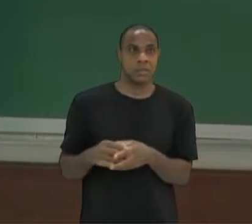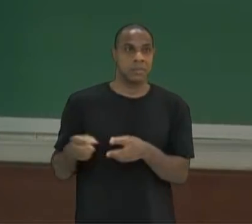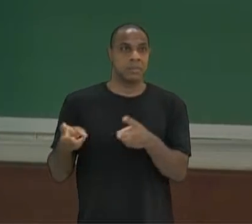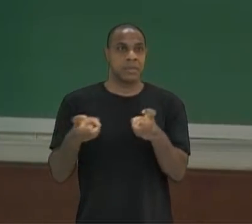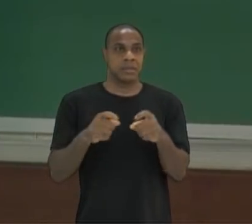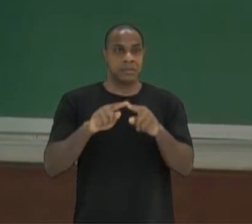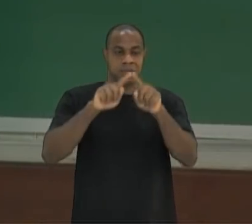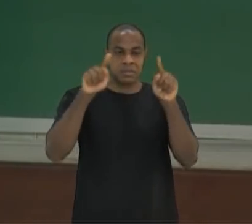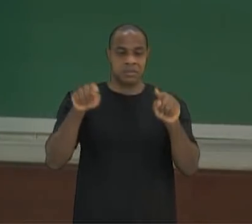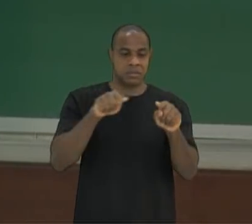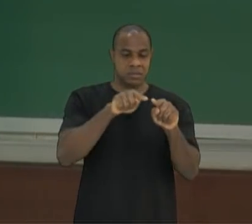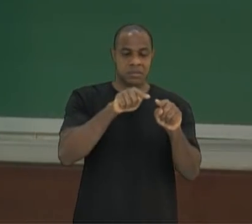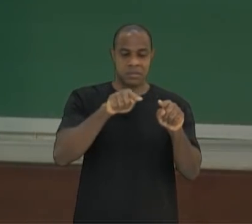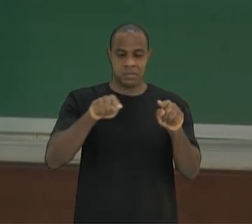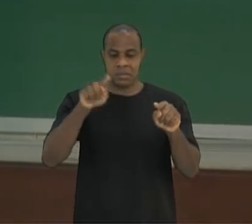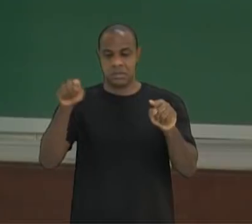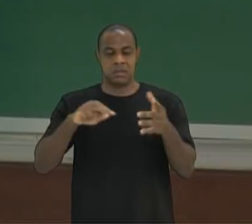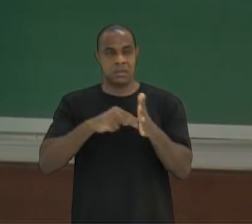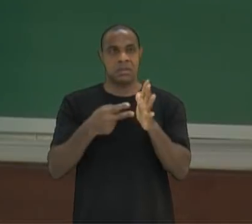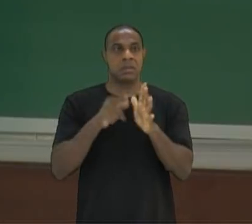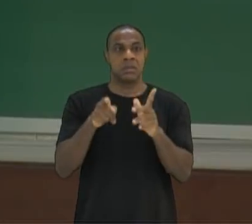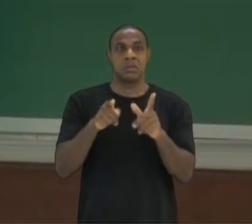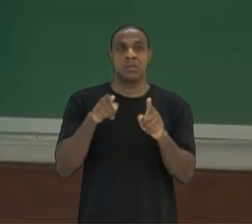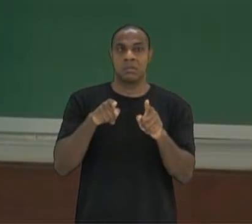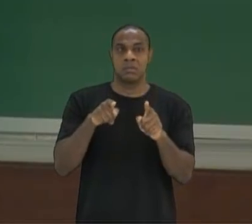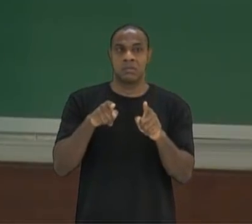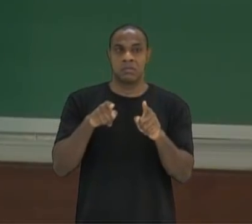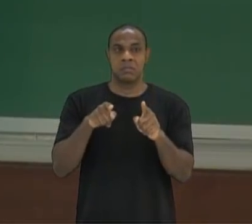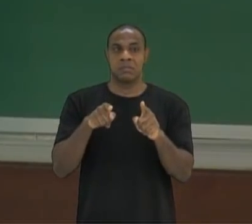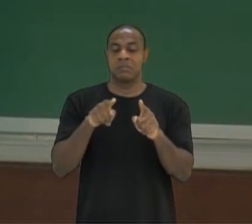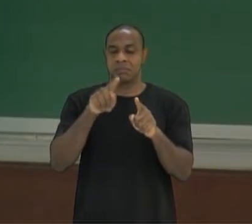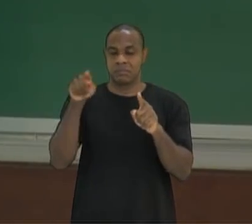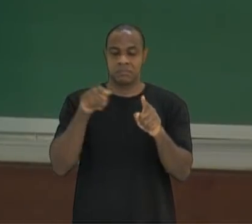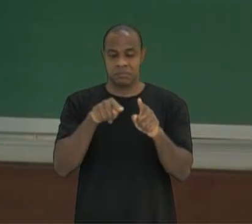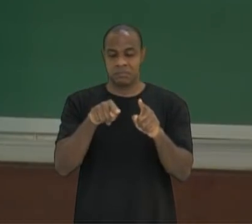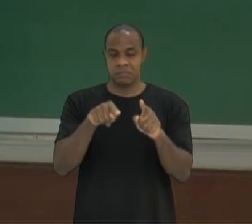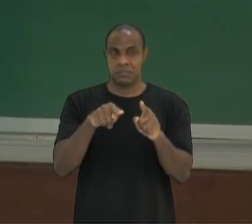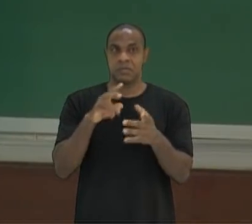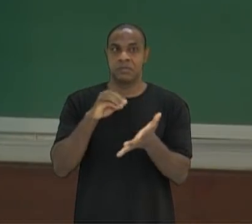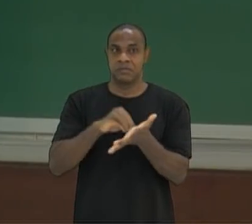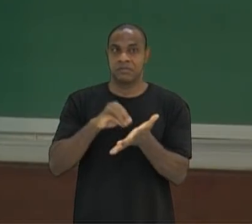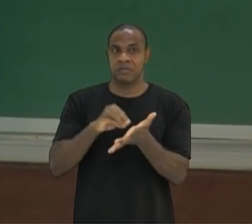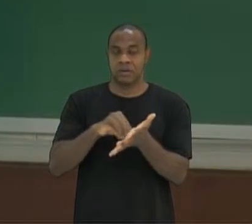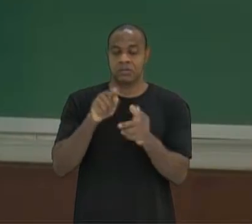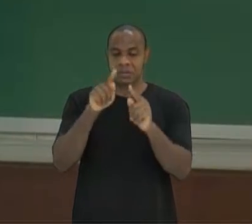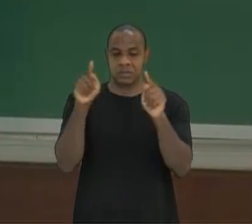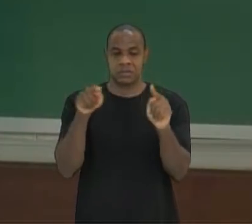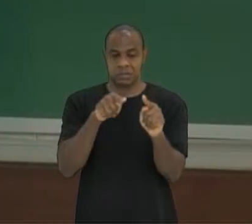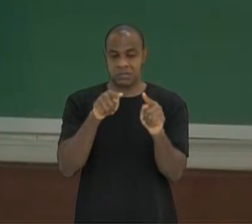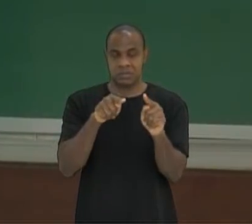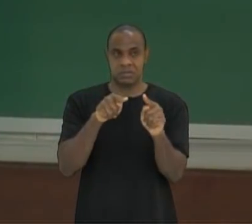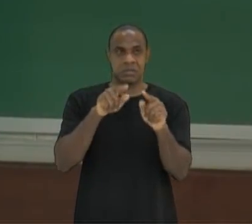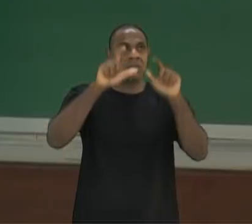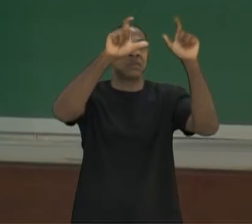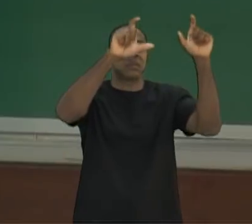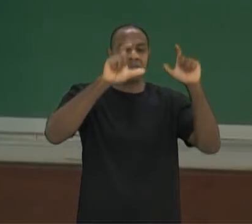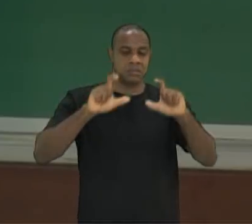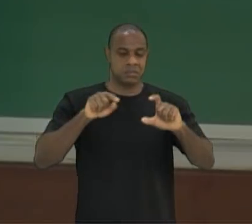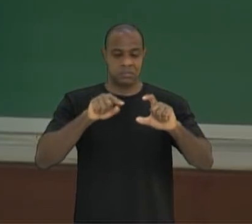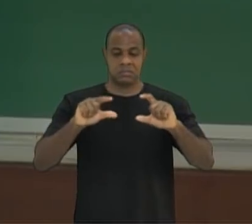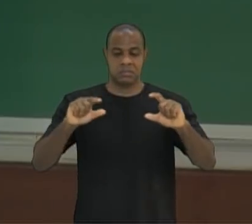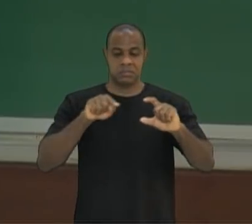parênteses e reticências, que significa que uma parte foi omitida, né? Um fragmento desse texto foi extraído, foi tirado